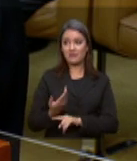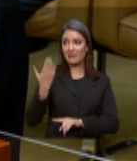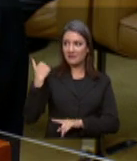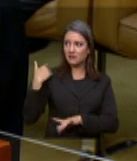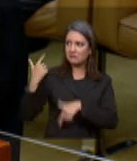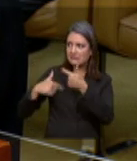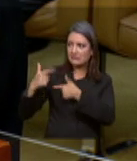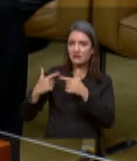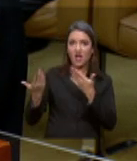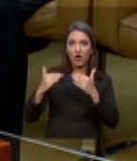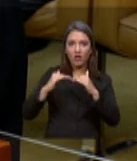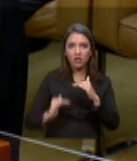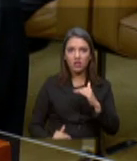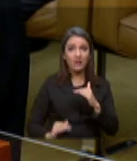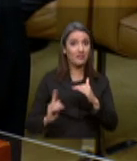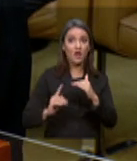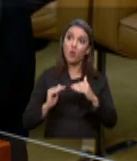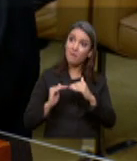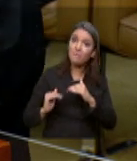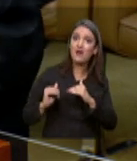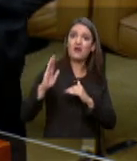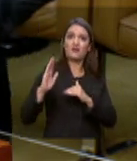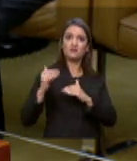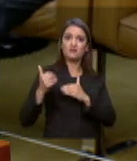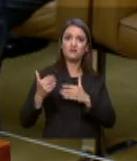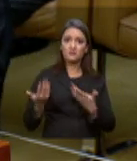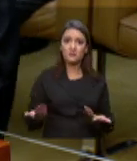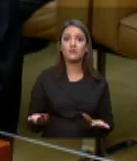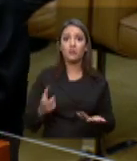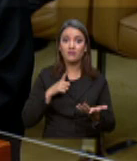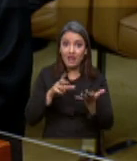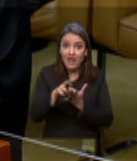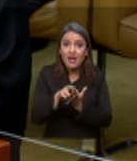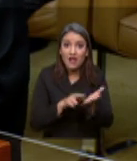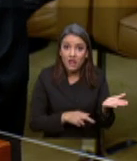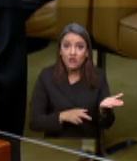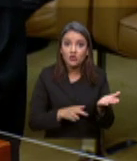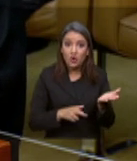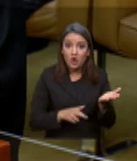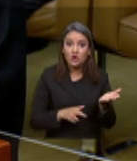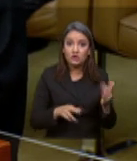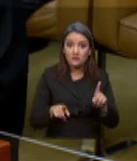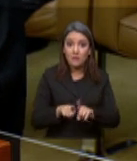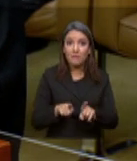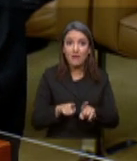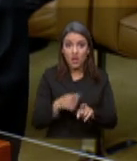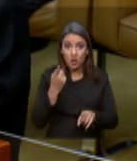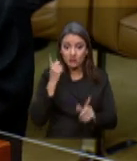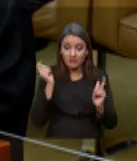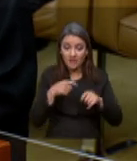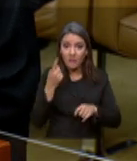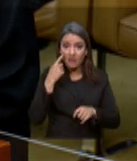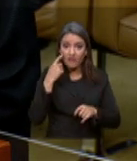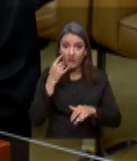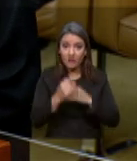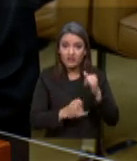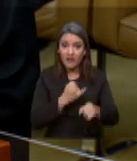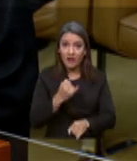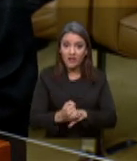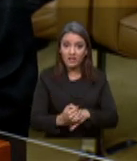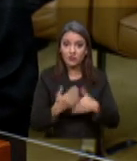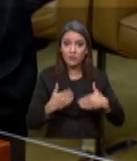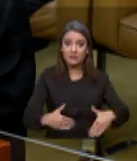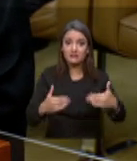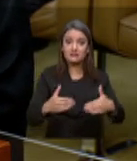foi feito. Há relatórios públicos, inclusive no site atual, se os senhores entrarem no site do Ministério do Meio Ambiente hoje, tem as avaliações